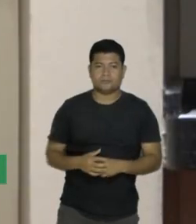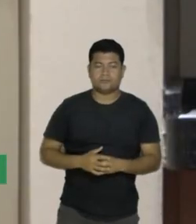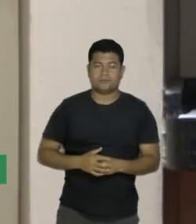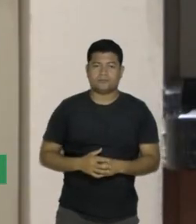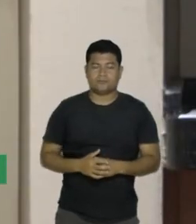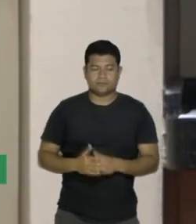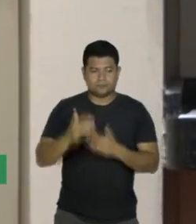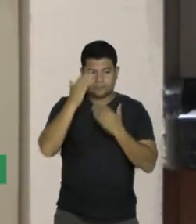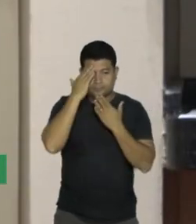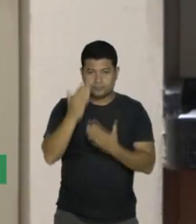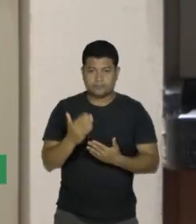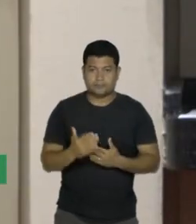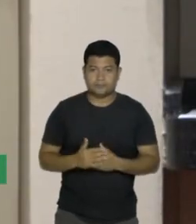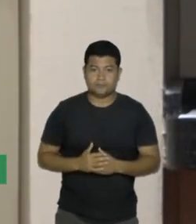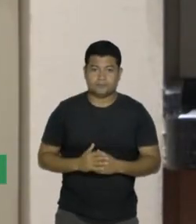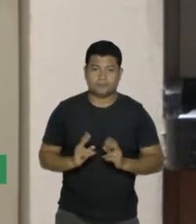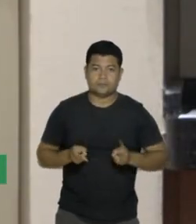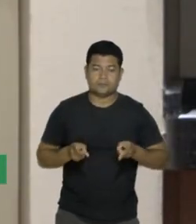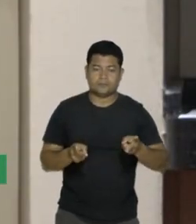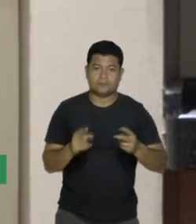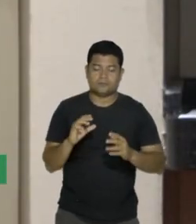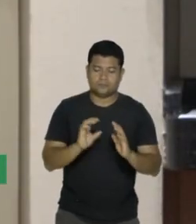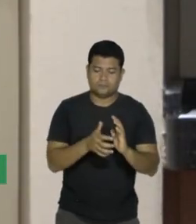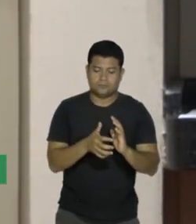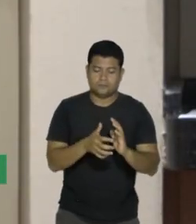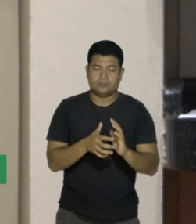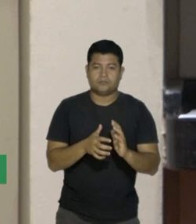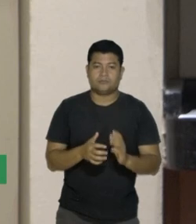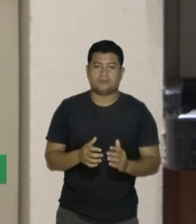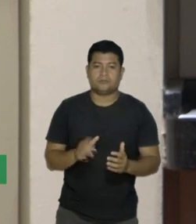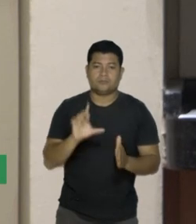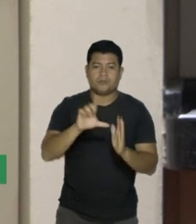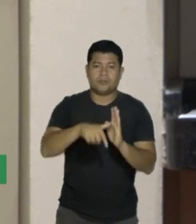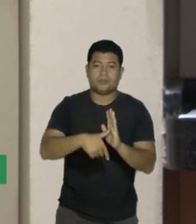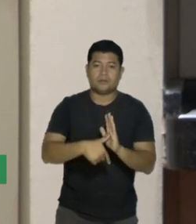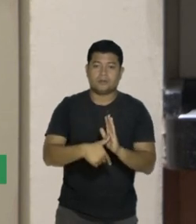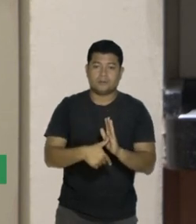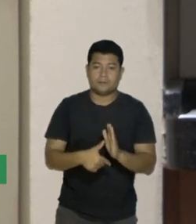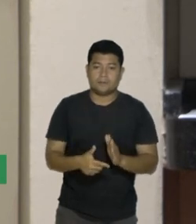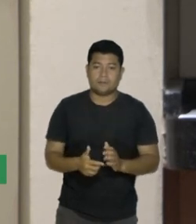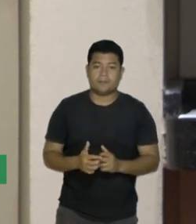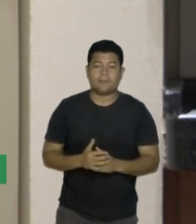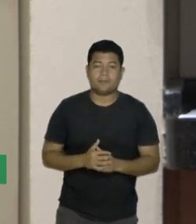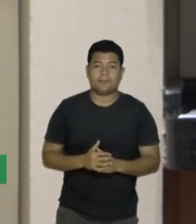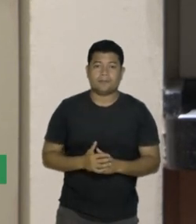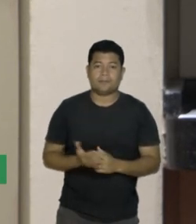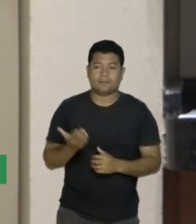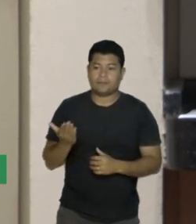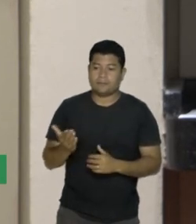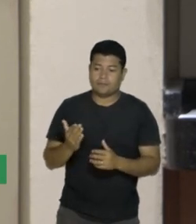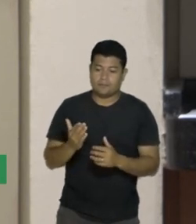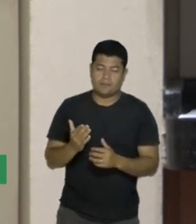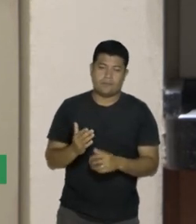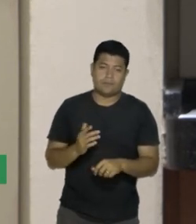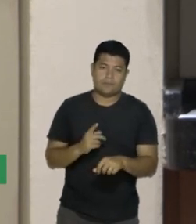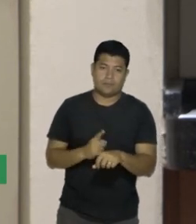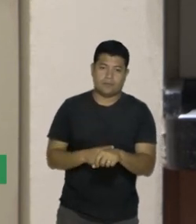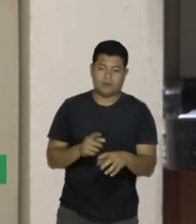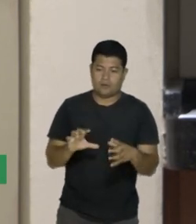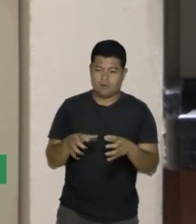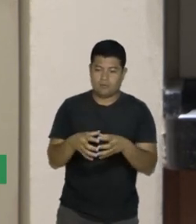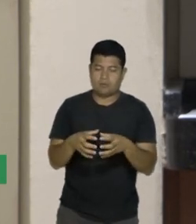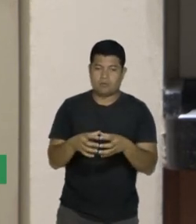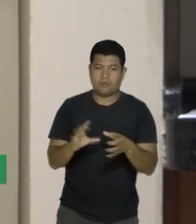ainda no horário dos partidos o próximo é o horário é do bloco União